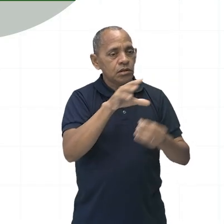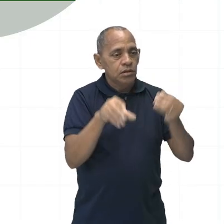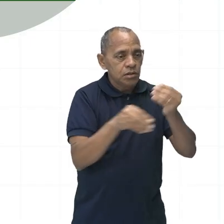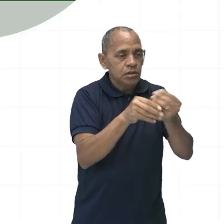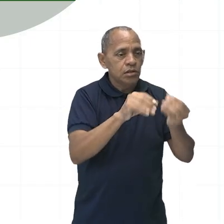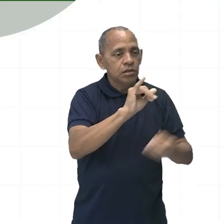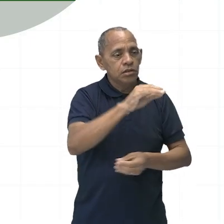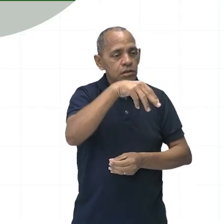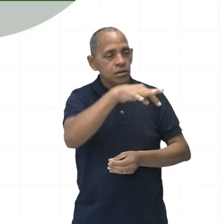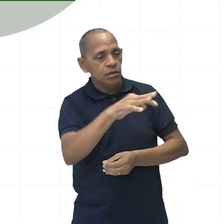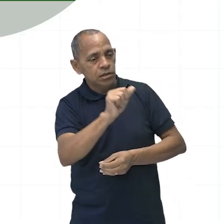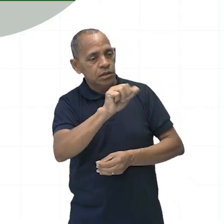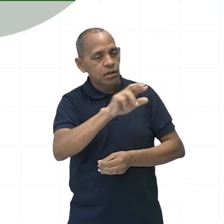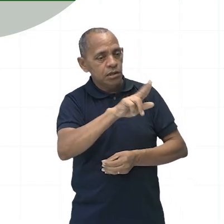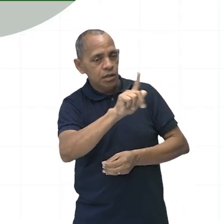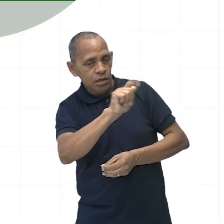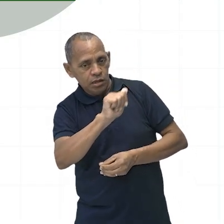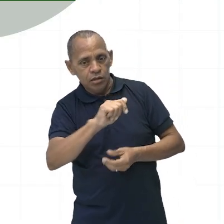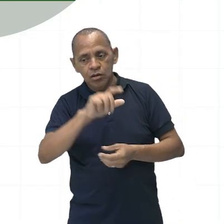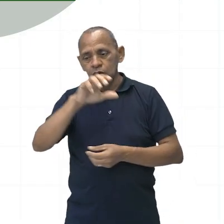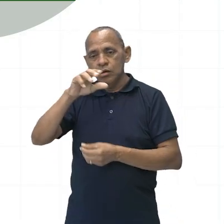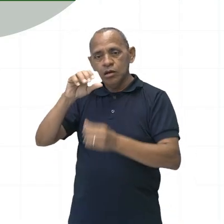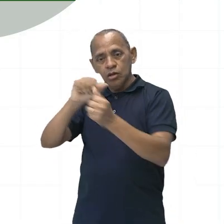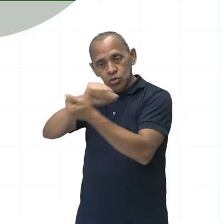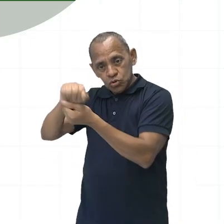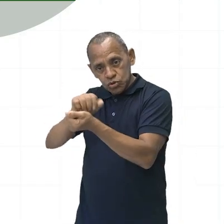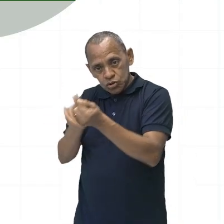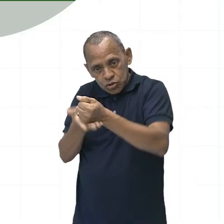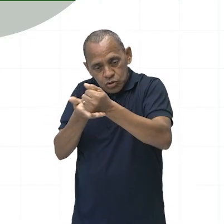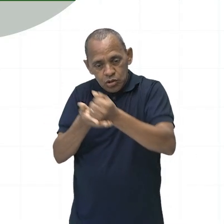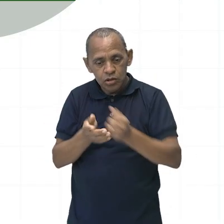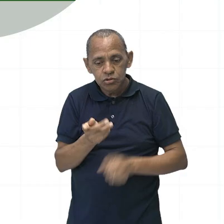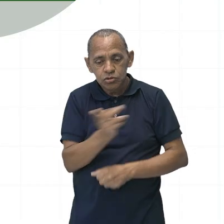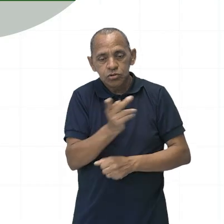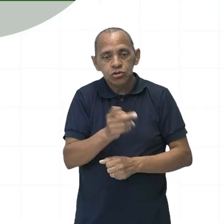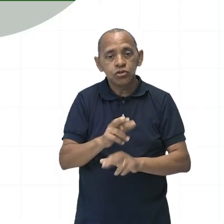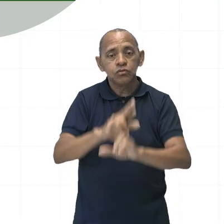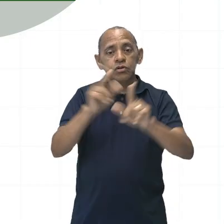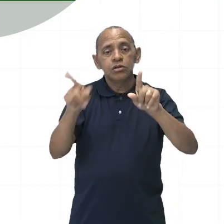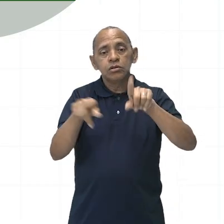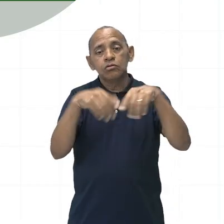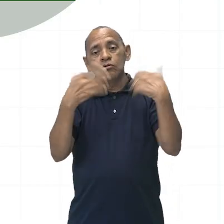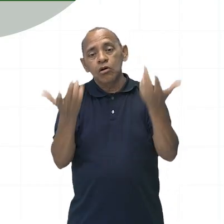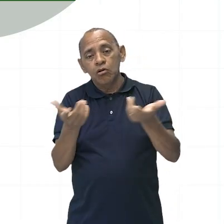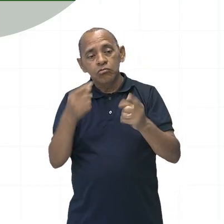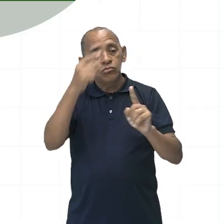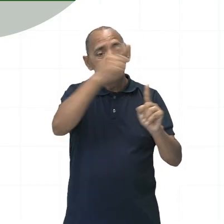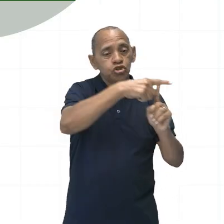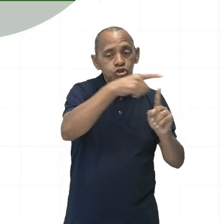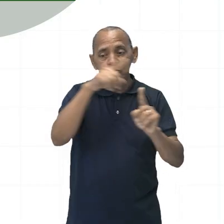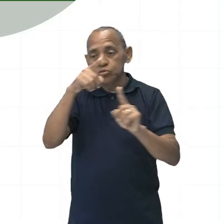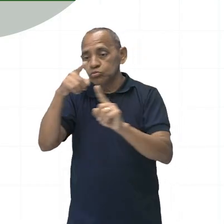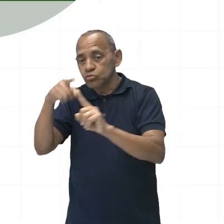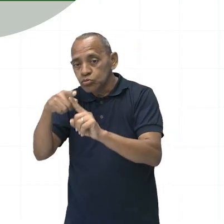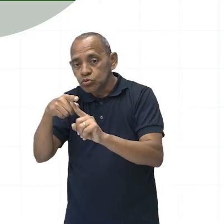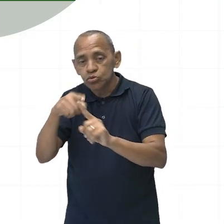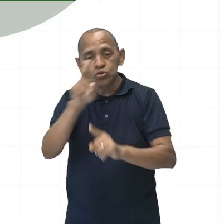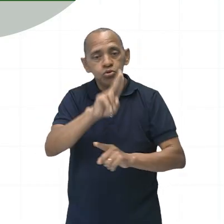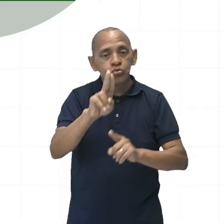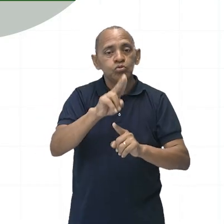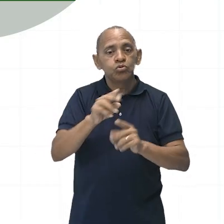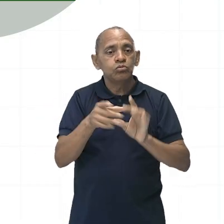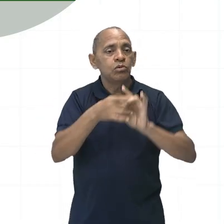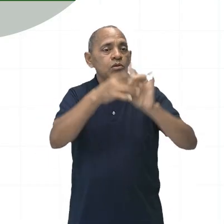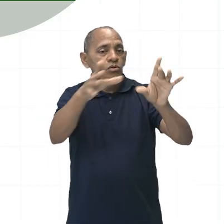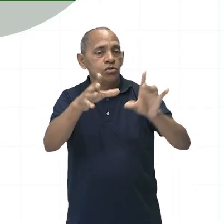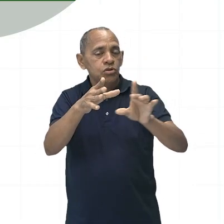uso sustentável. A principal diferença entre essas categorias está no tipo de uso permitido dos recursos naturais.